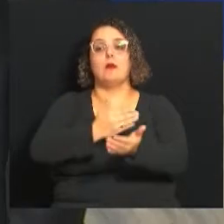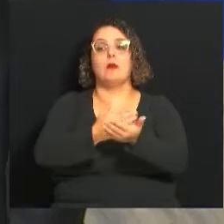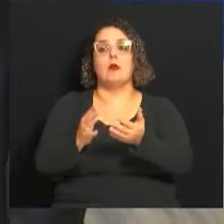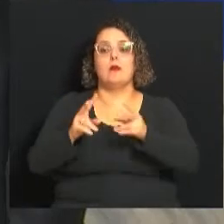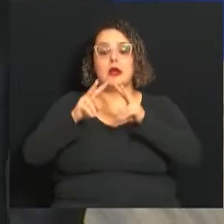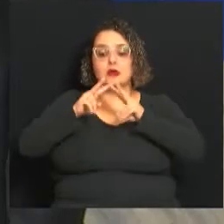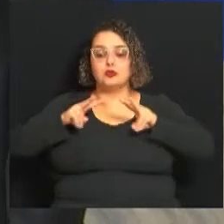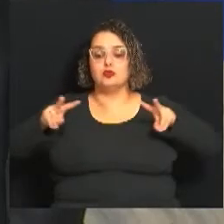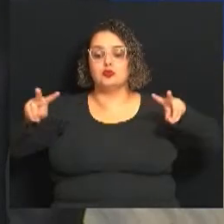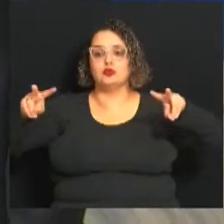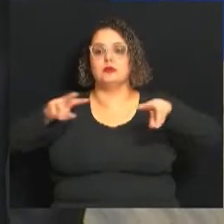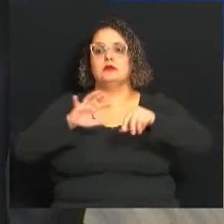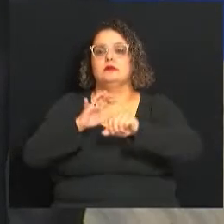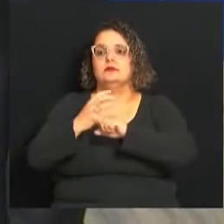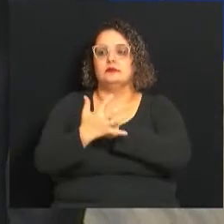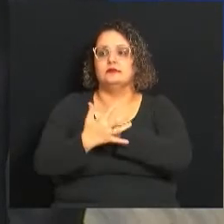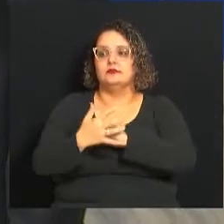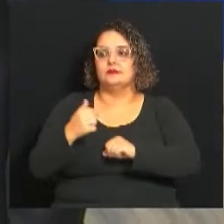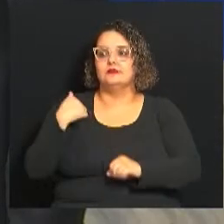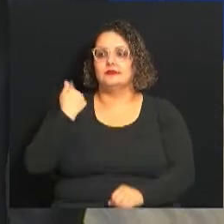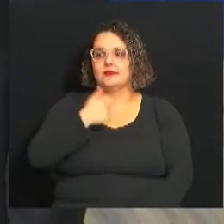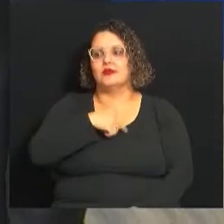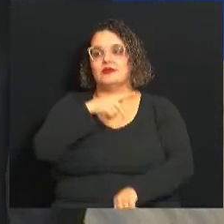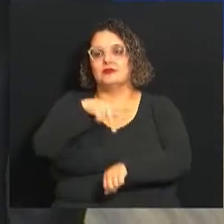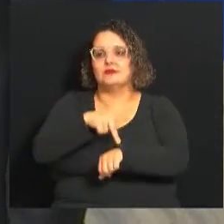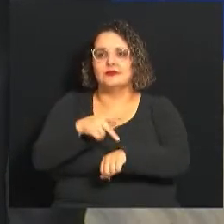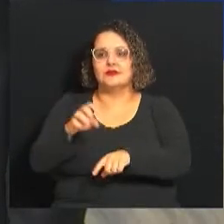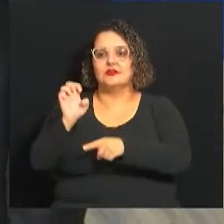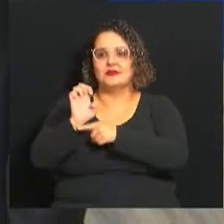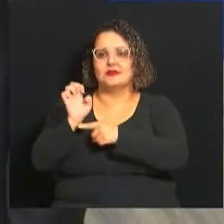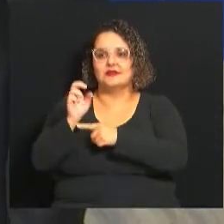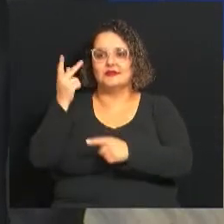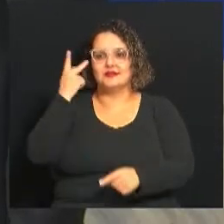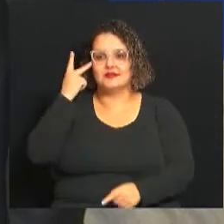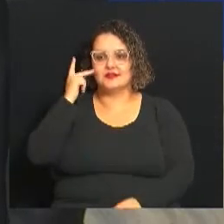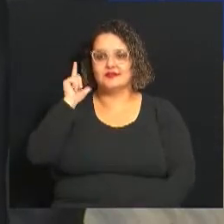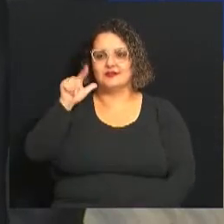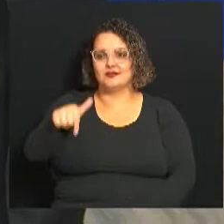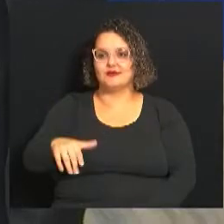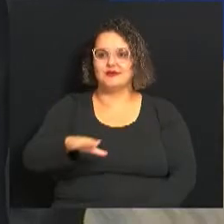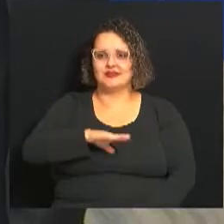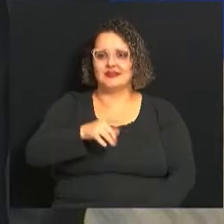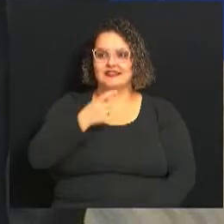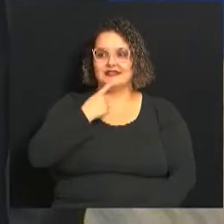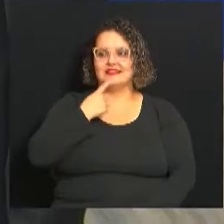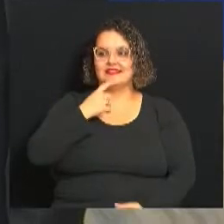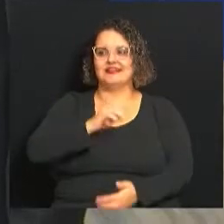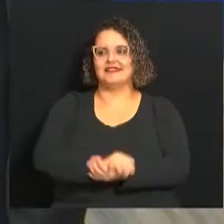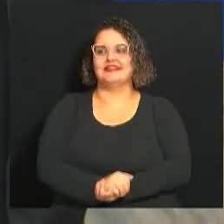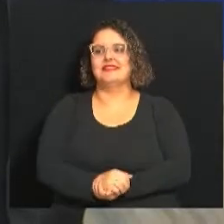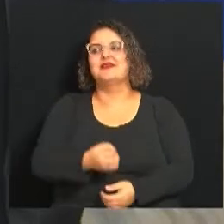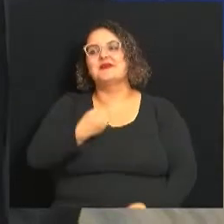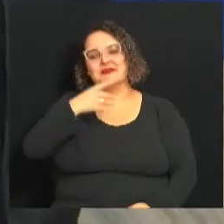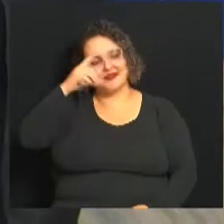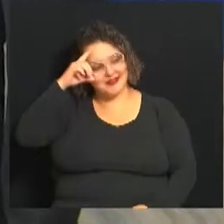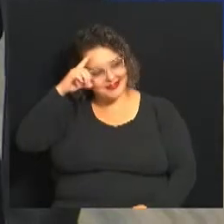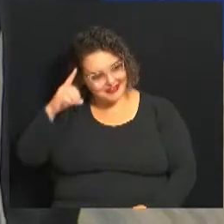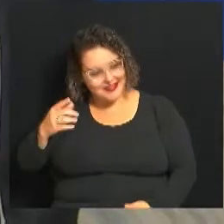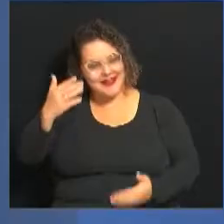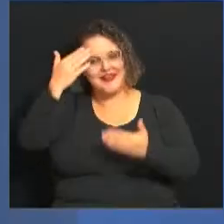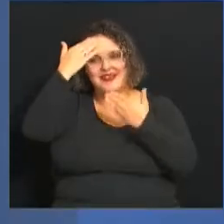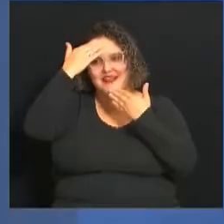da Covid-19 no nosso país, no estado de São Paulo e depois na cidade de Campinas. Bom dia ainda,